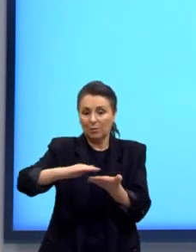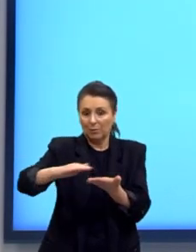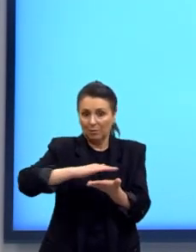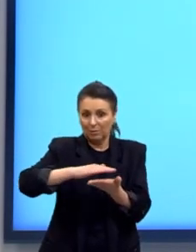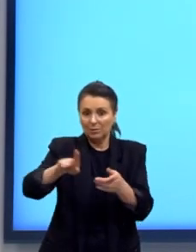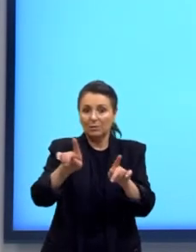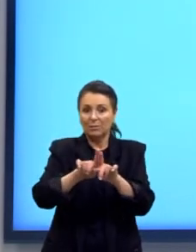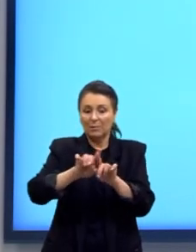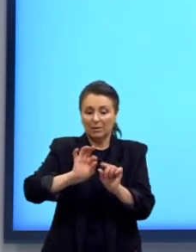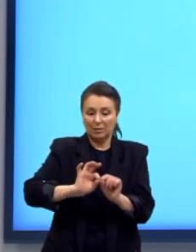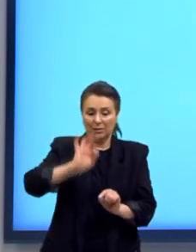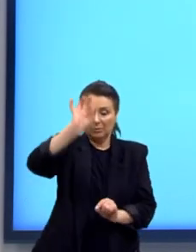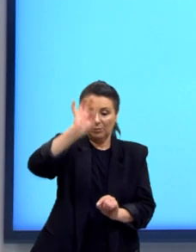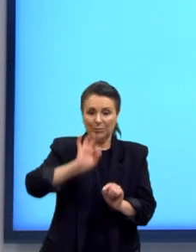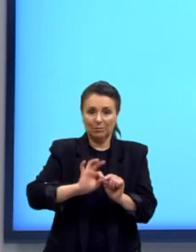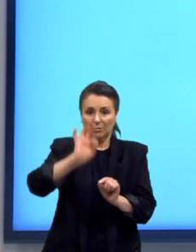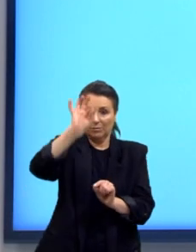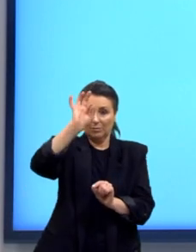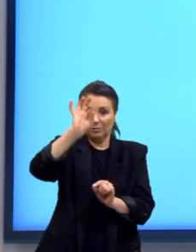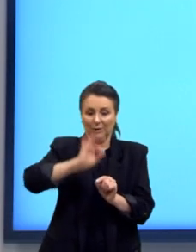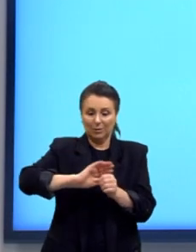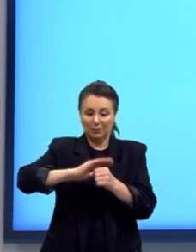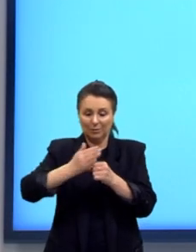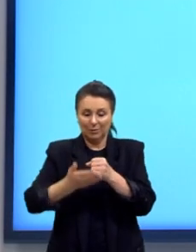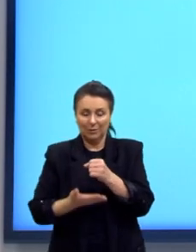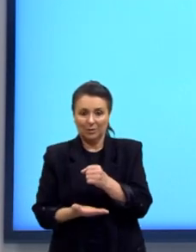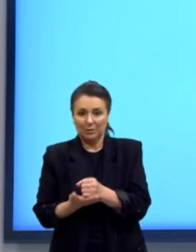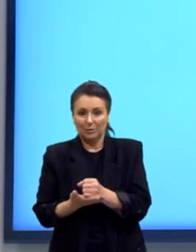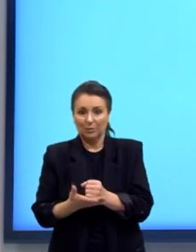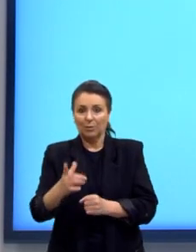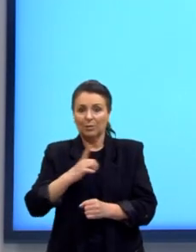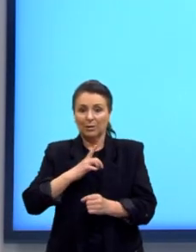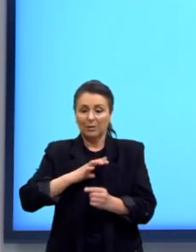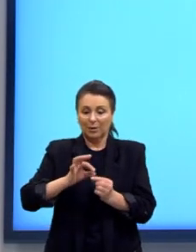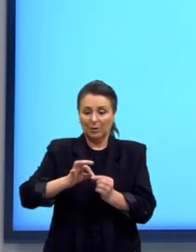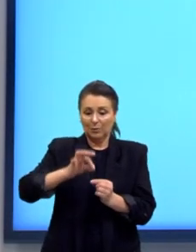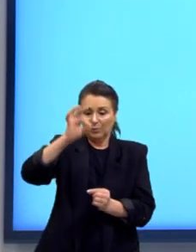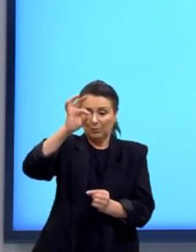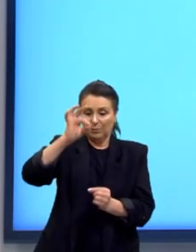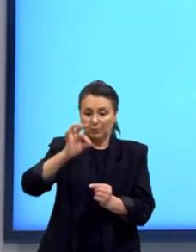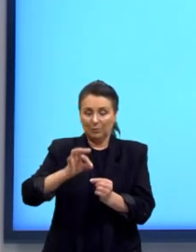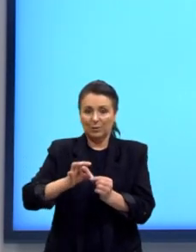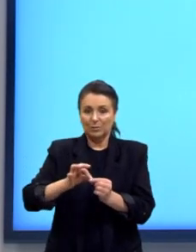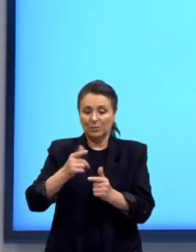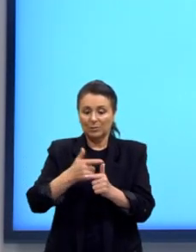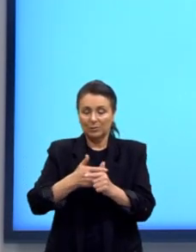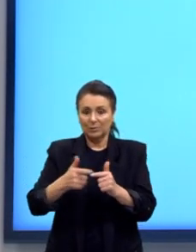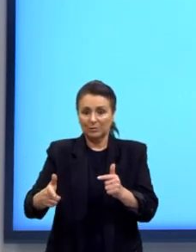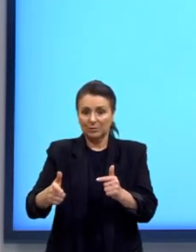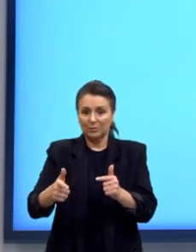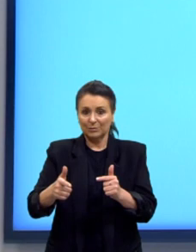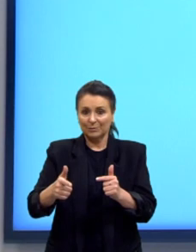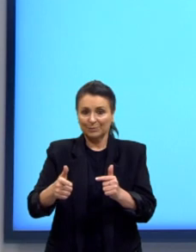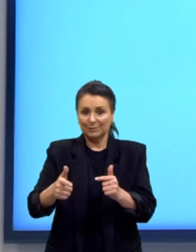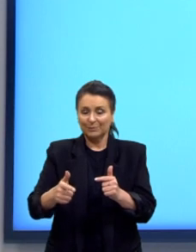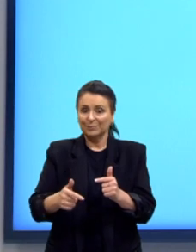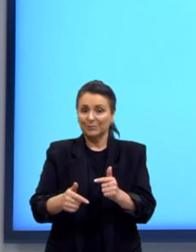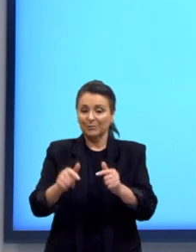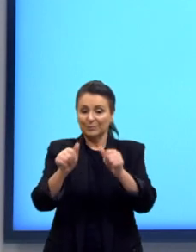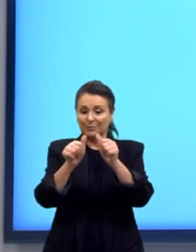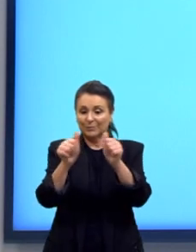feito ali em toda a altura do nosso cilindro e como ela contém o eixo aqui dele Ela dividir então exatamente